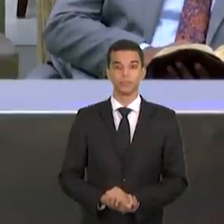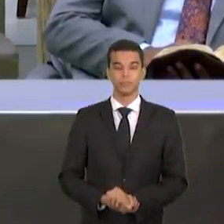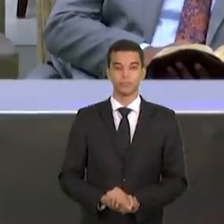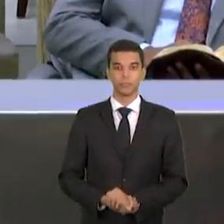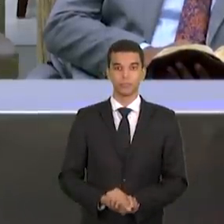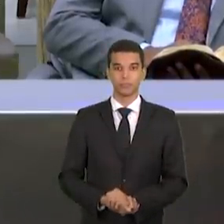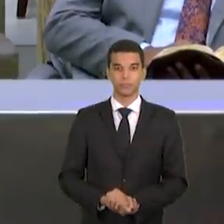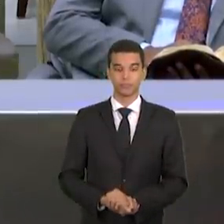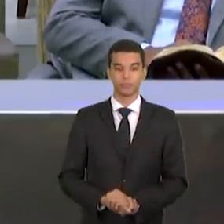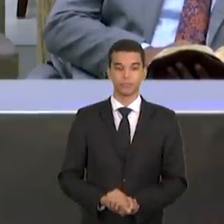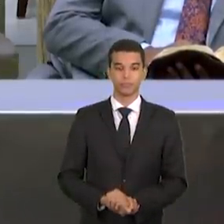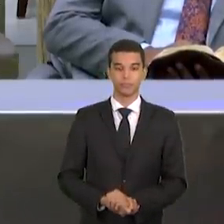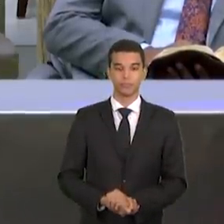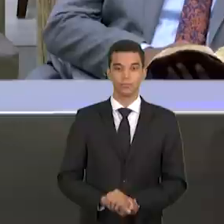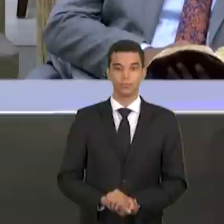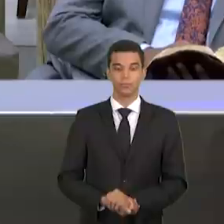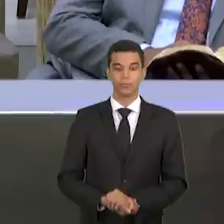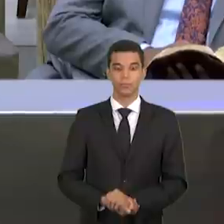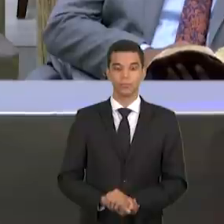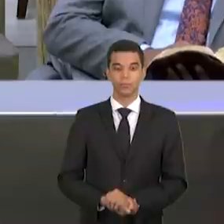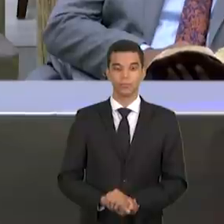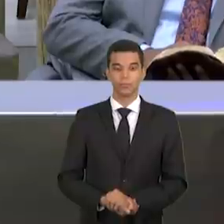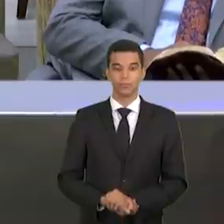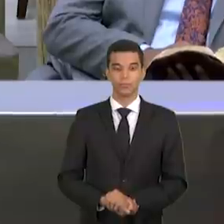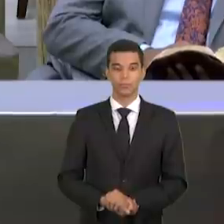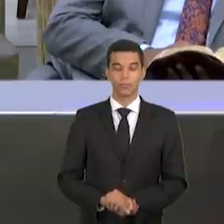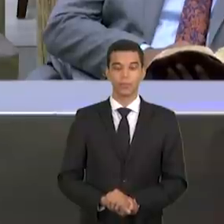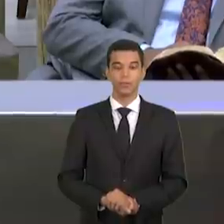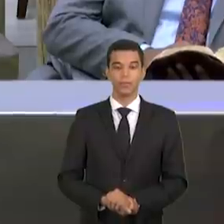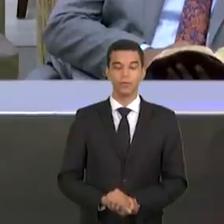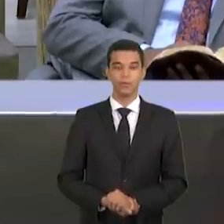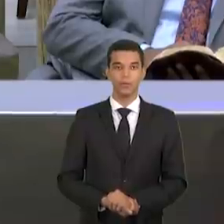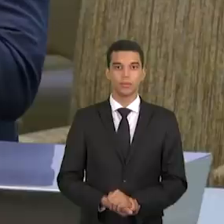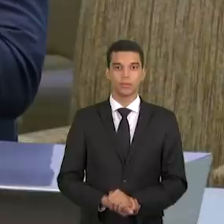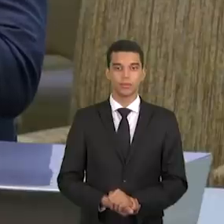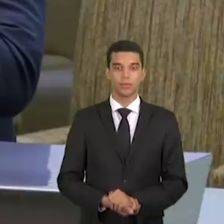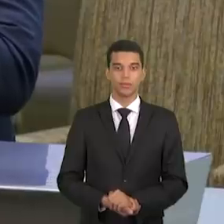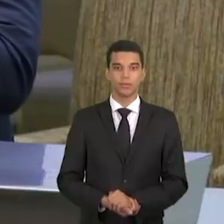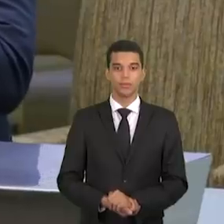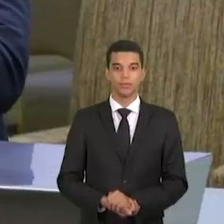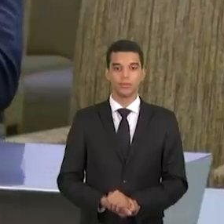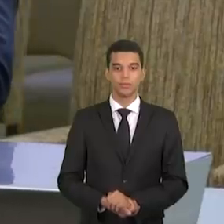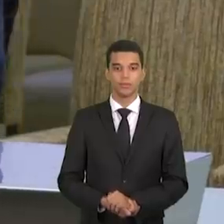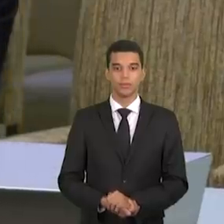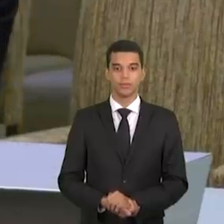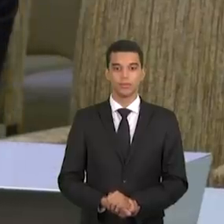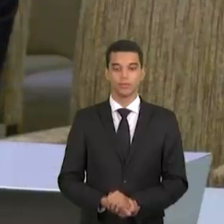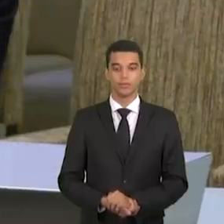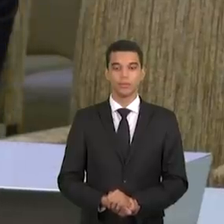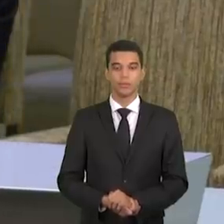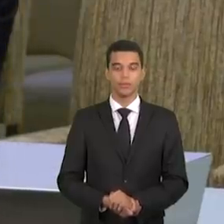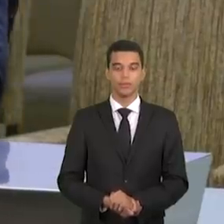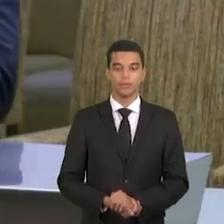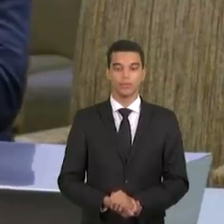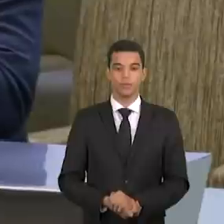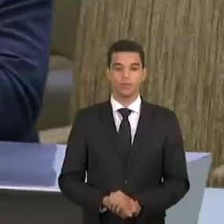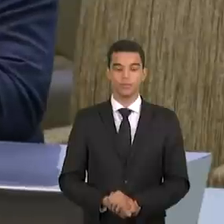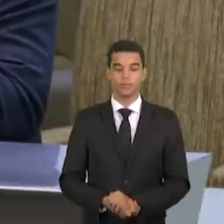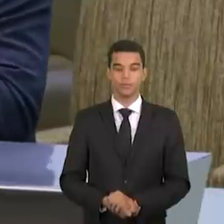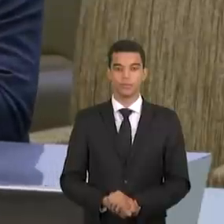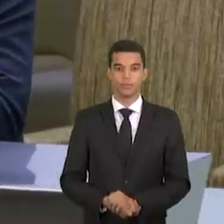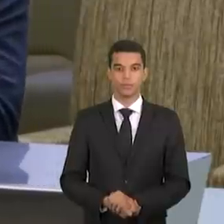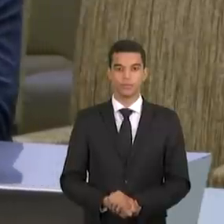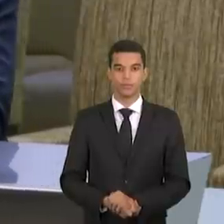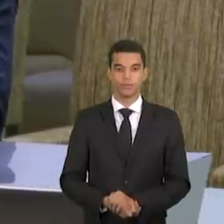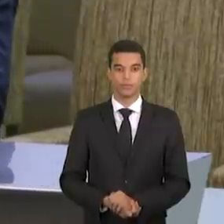lombos e acesas as vossas candeias, e sede vós semelhantes